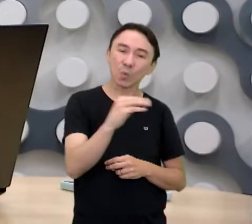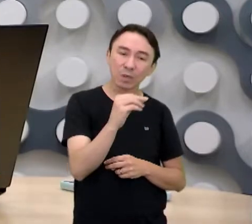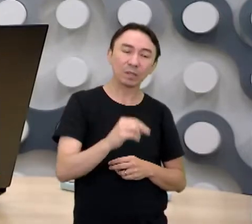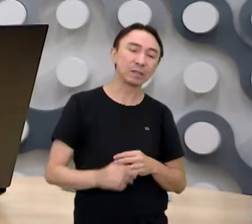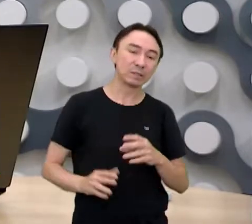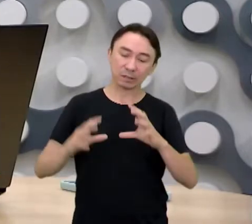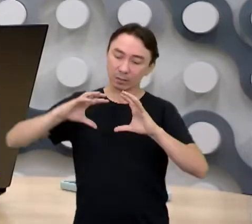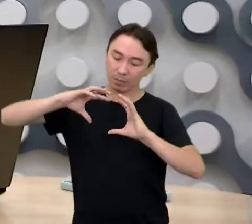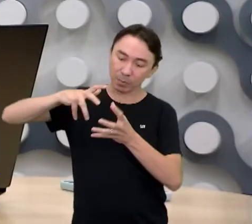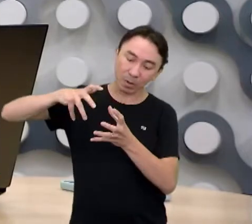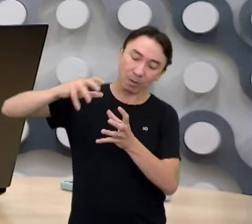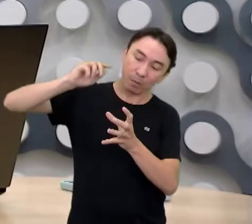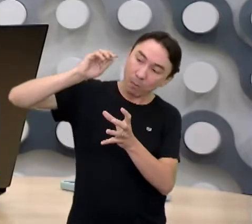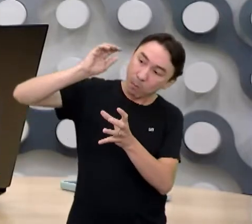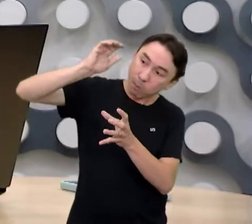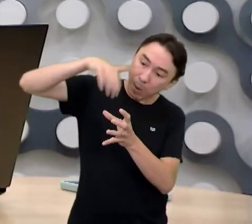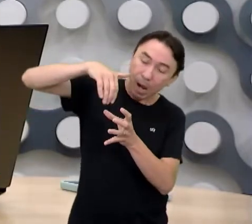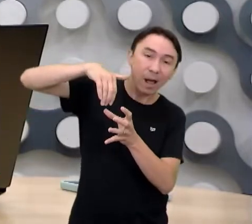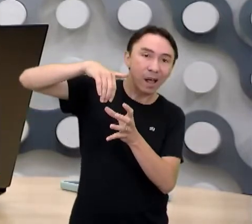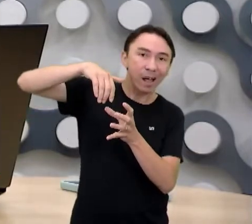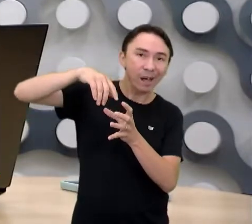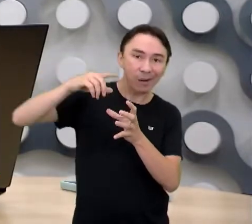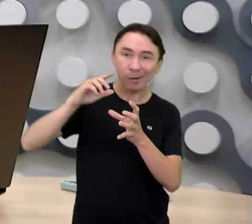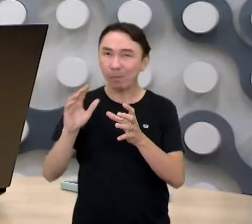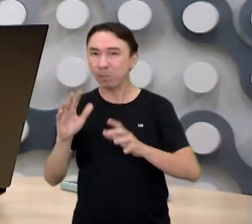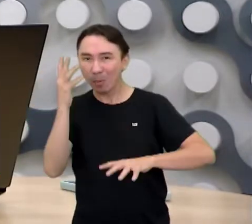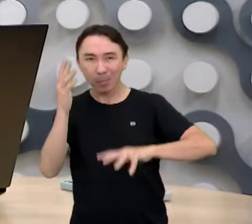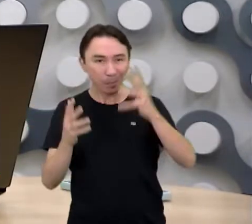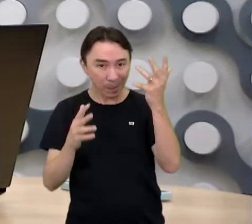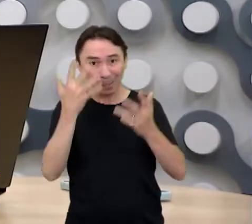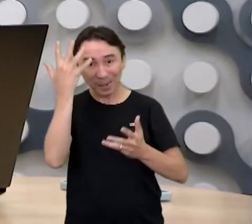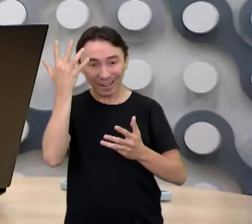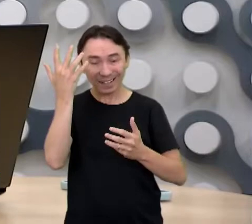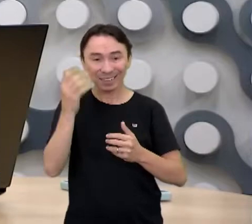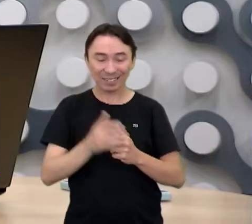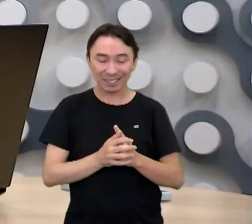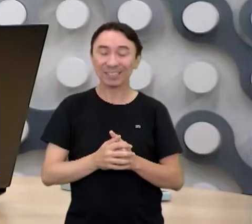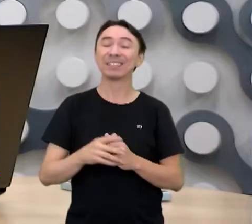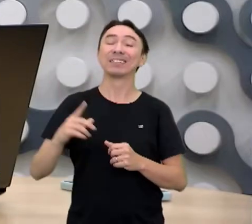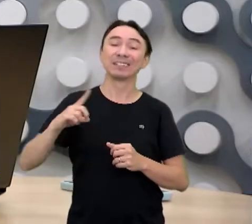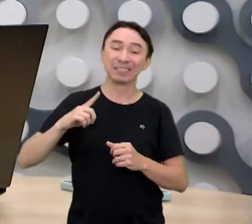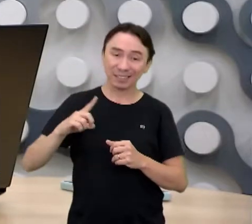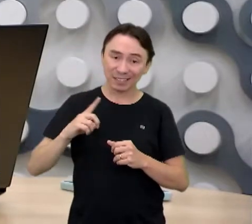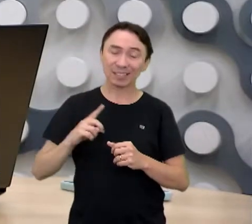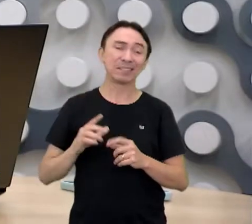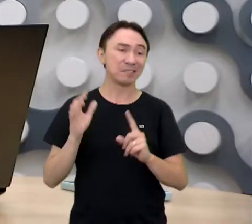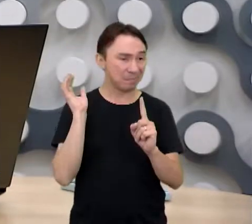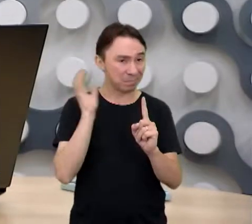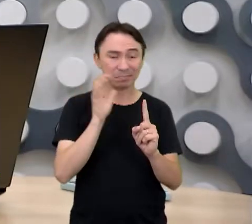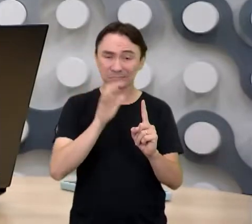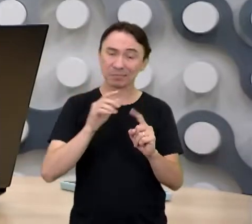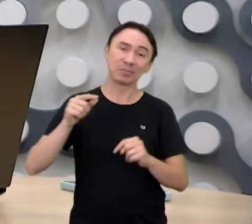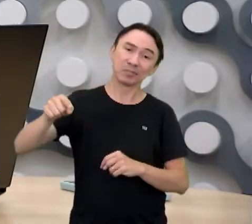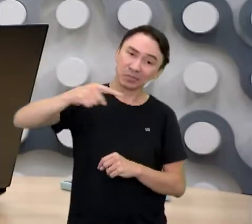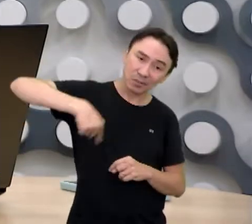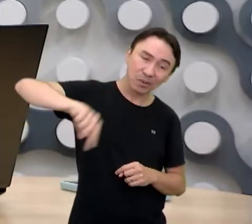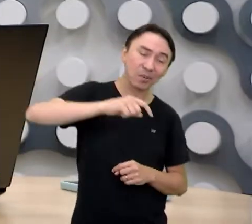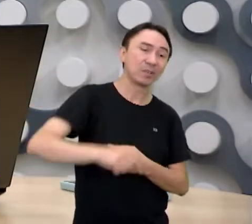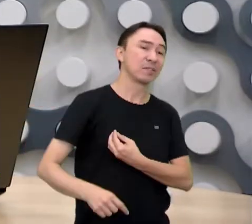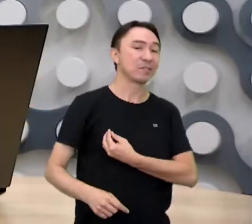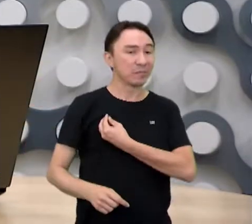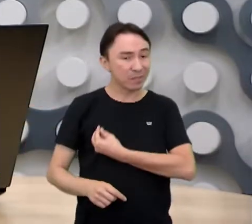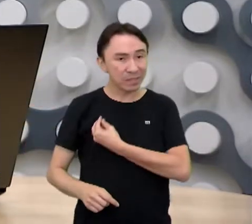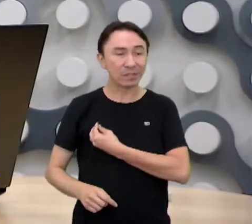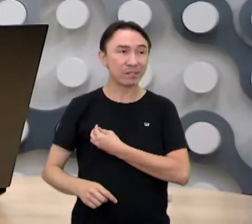são características internas do nosso planeta, né, e as influências que ocasionam aí na nossa superfície, no